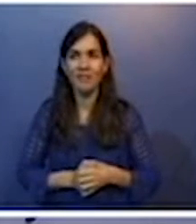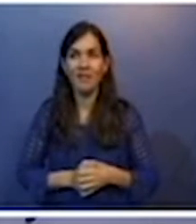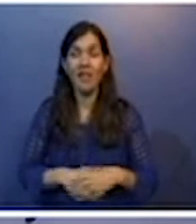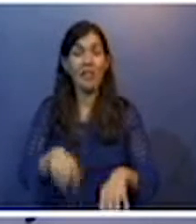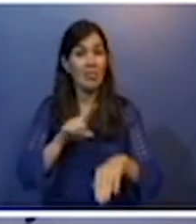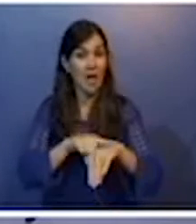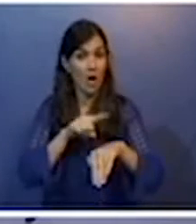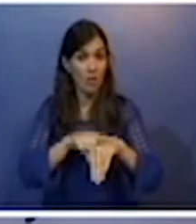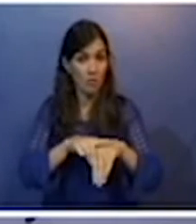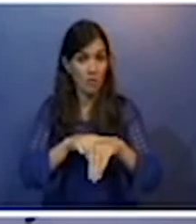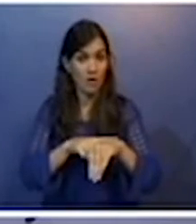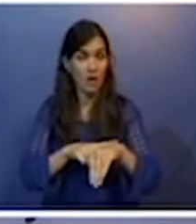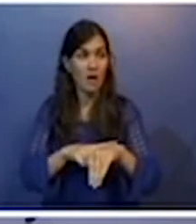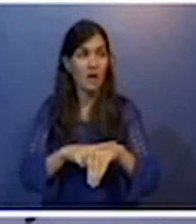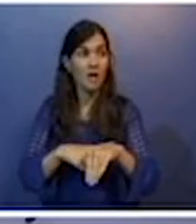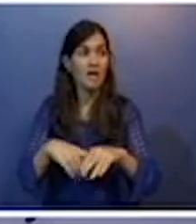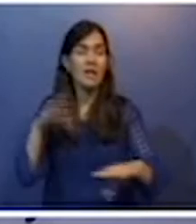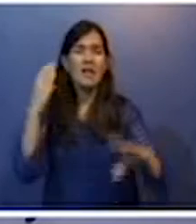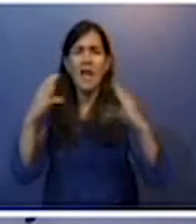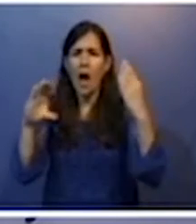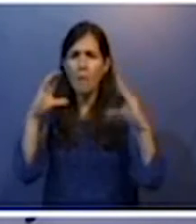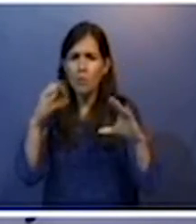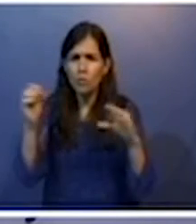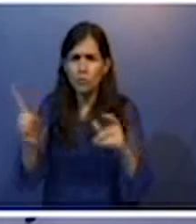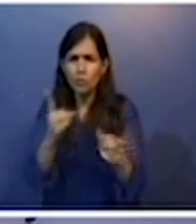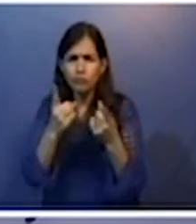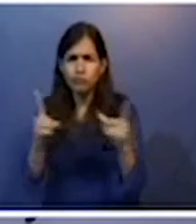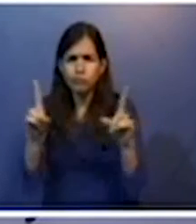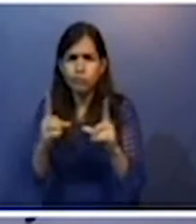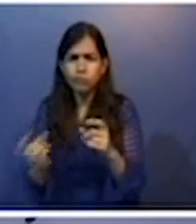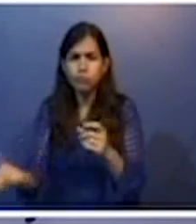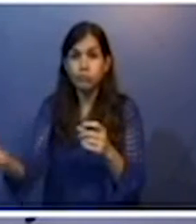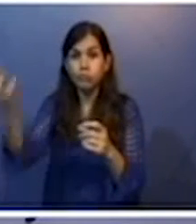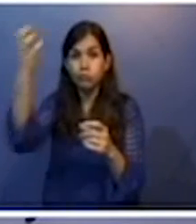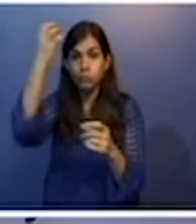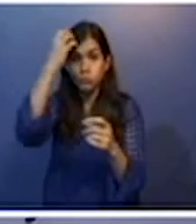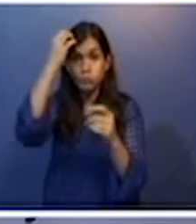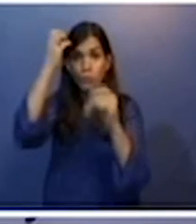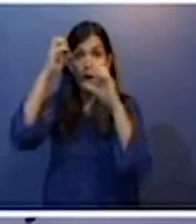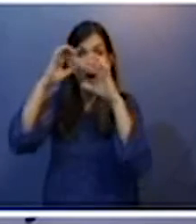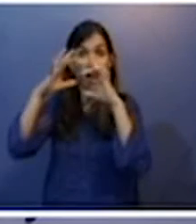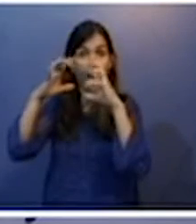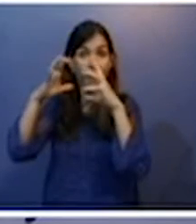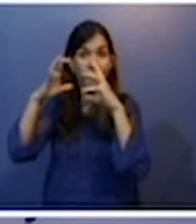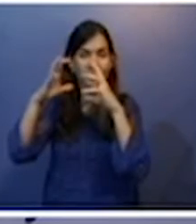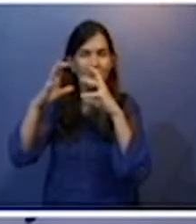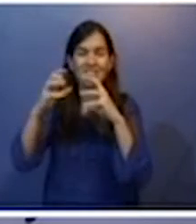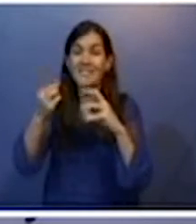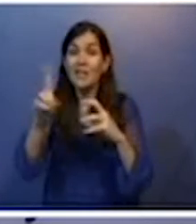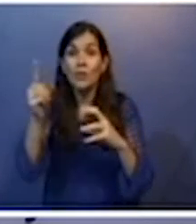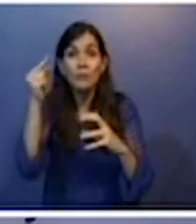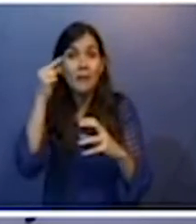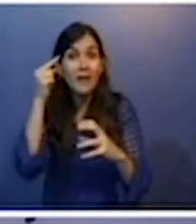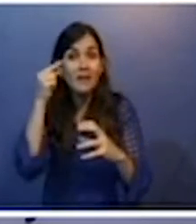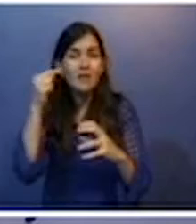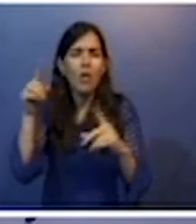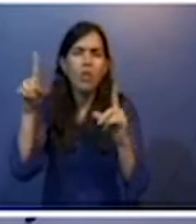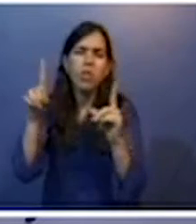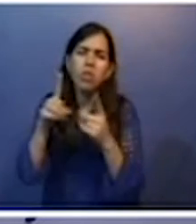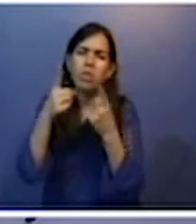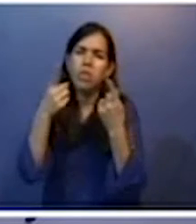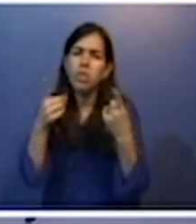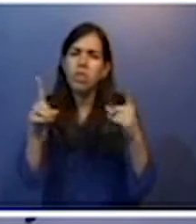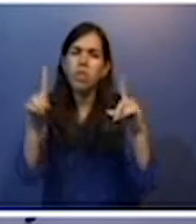hora em que a música entra pela primeira vez no cérebro, você nem imagina que vai ficar com aquele fundo musical pelas